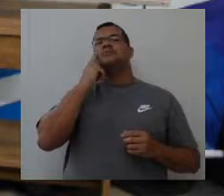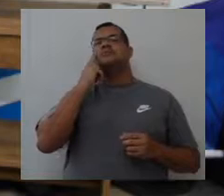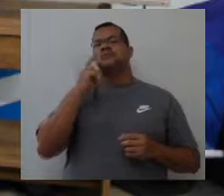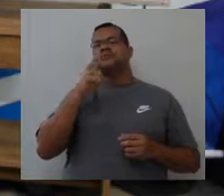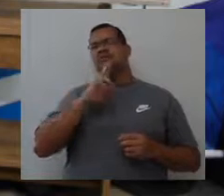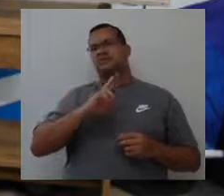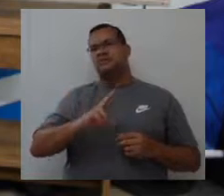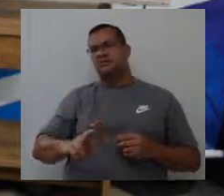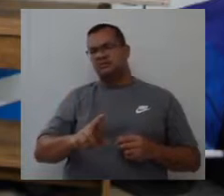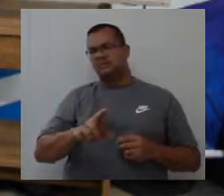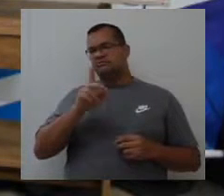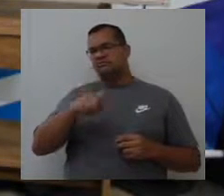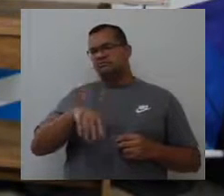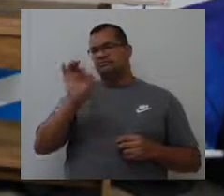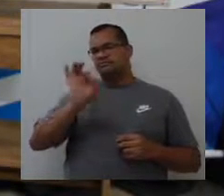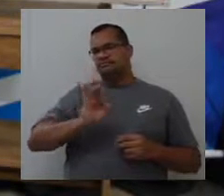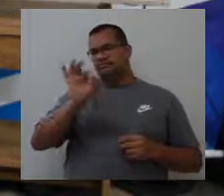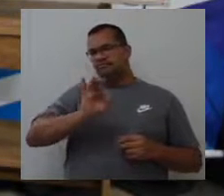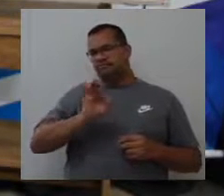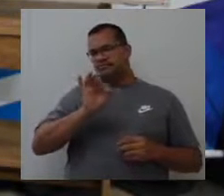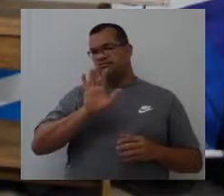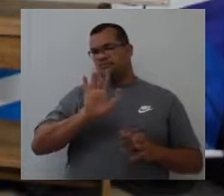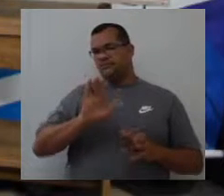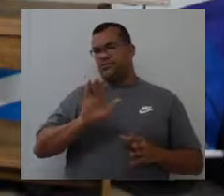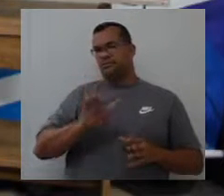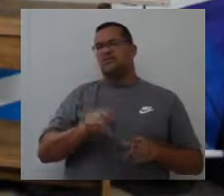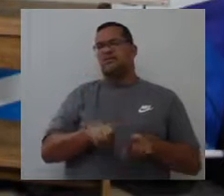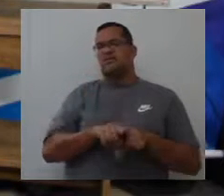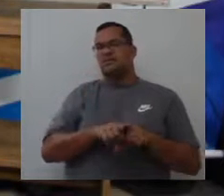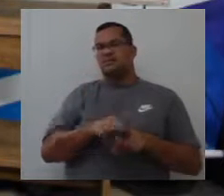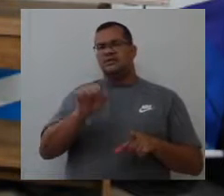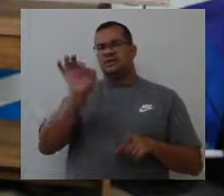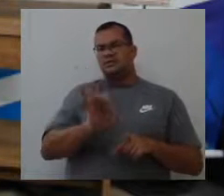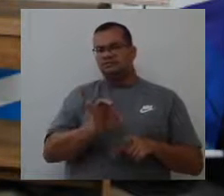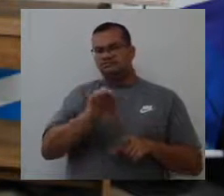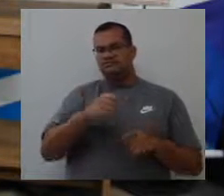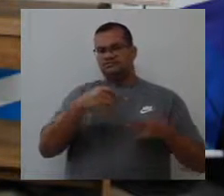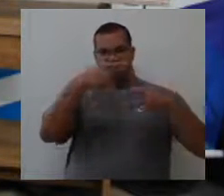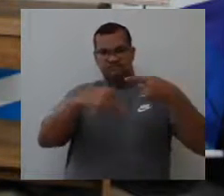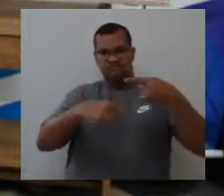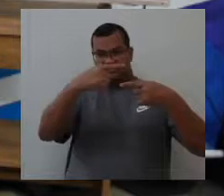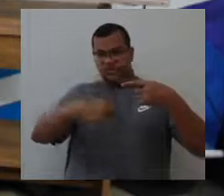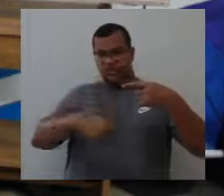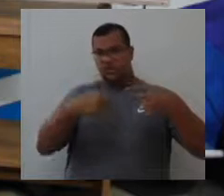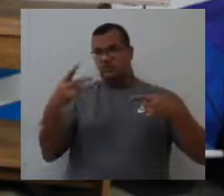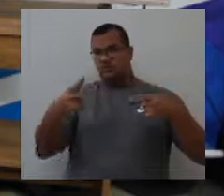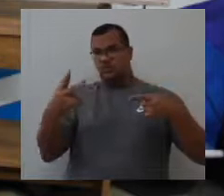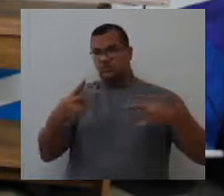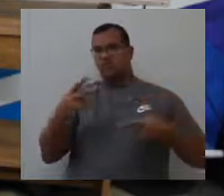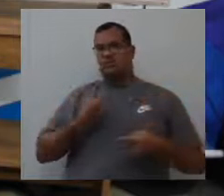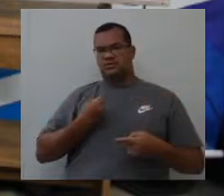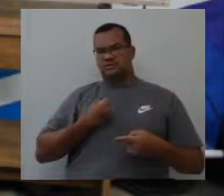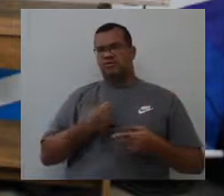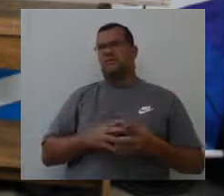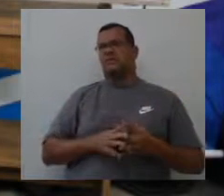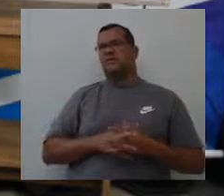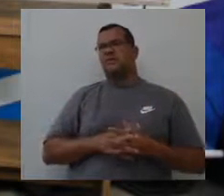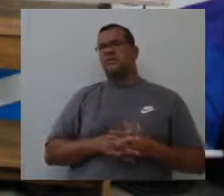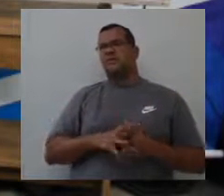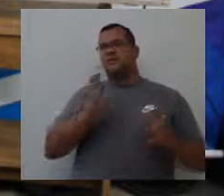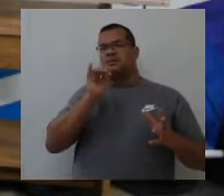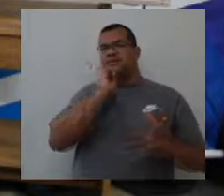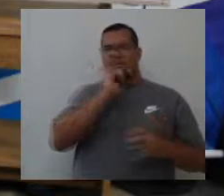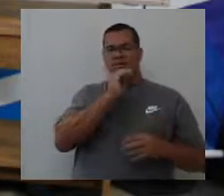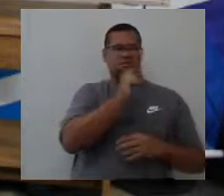na forma de taxa decimal, indica a porcentagem da razão entre esses números. Por exemplo, ó, se eu quero comparar o